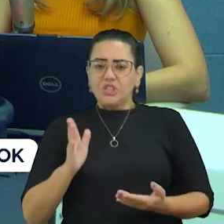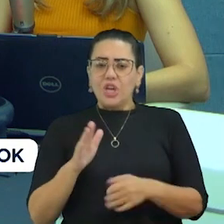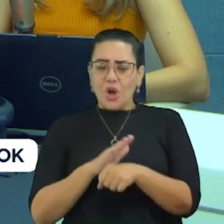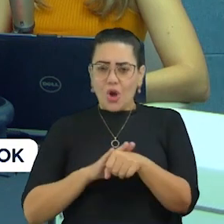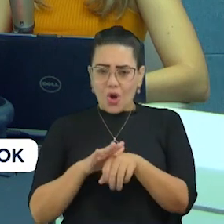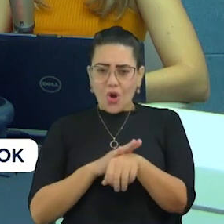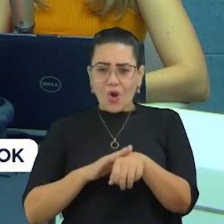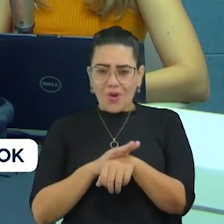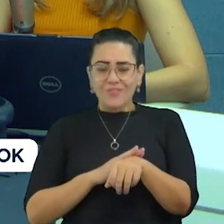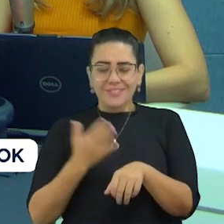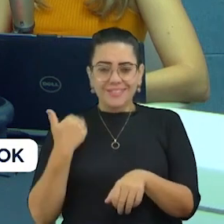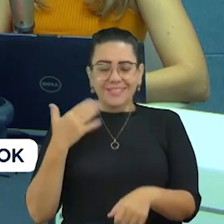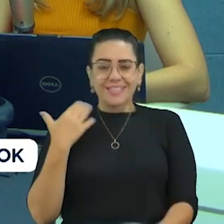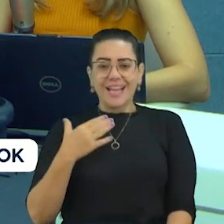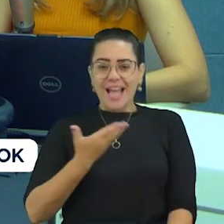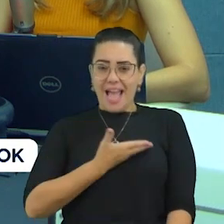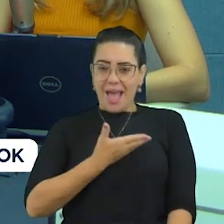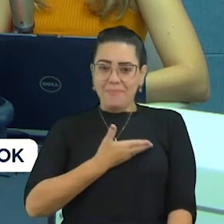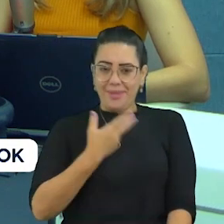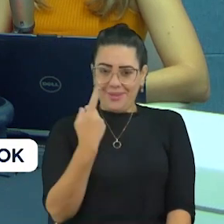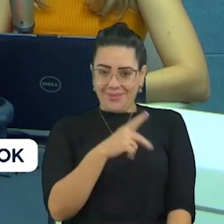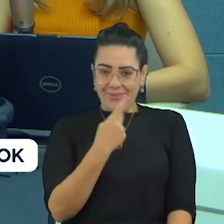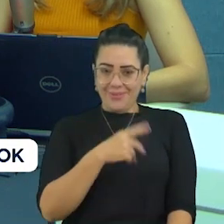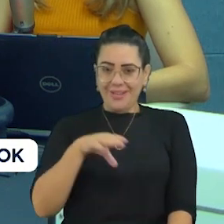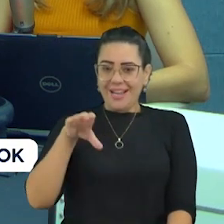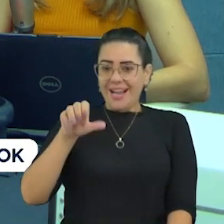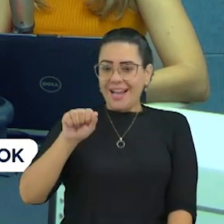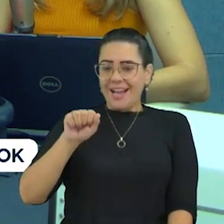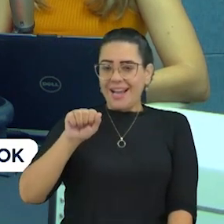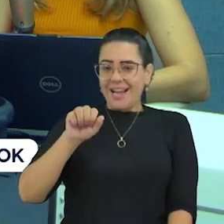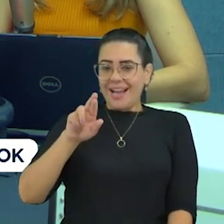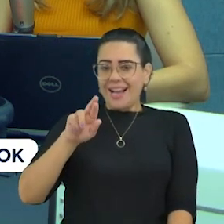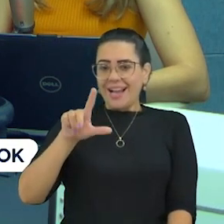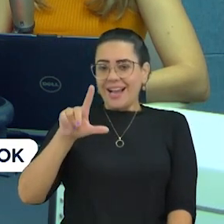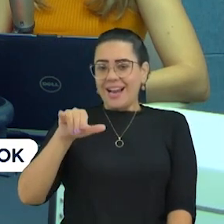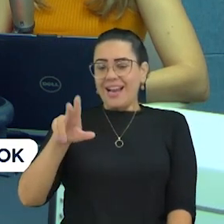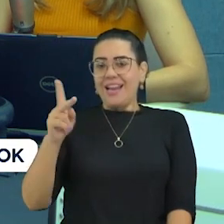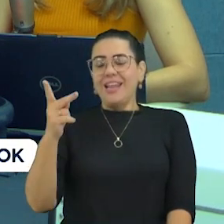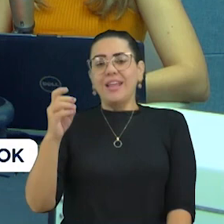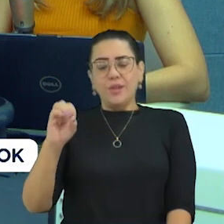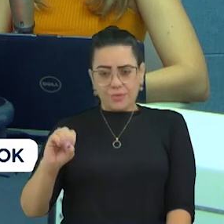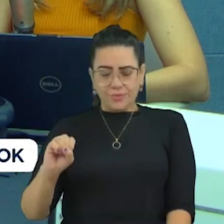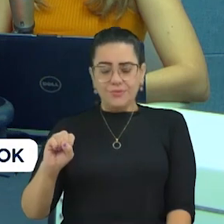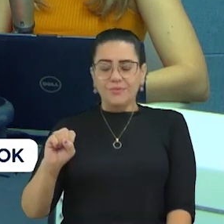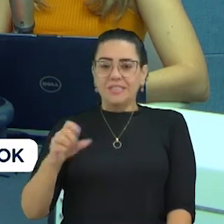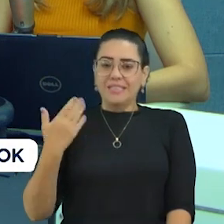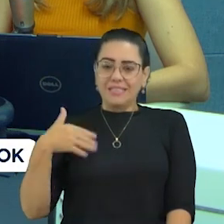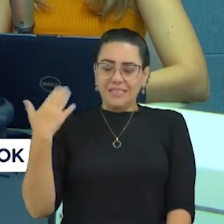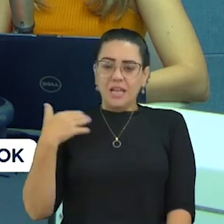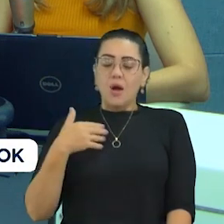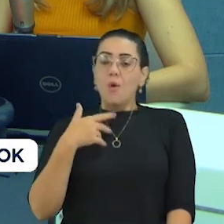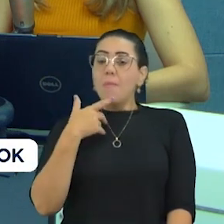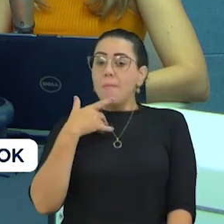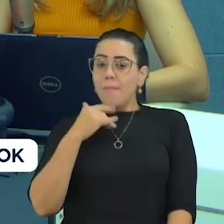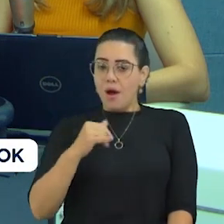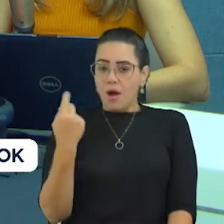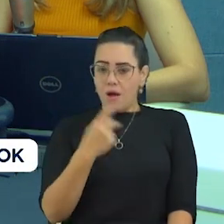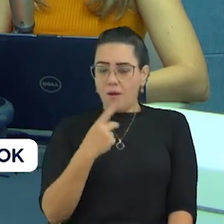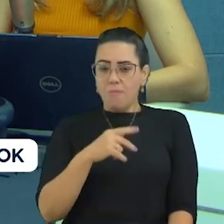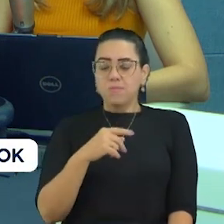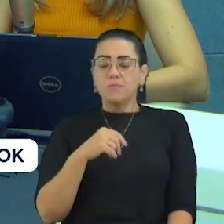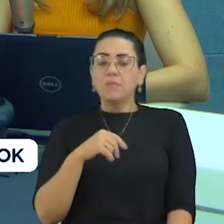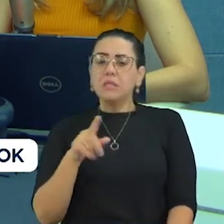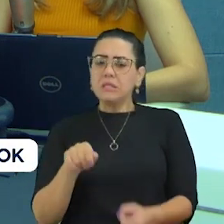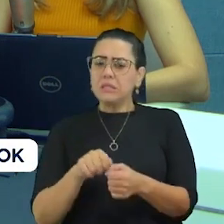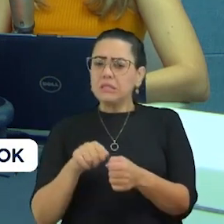um farmacêutico muito querido, amigo nosso da Centro Farma, e o pai dele, o Paulo, o senhor Paulo, ele, poxa